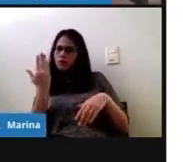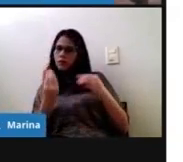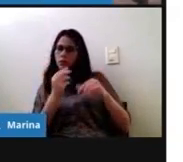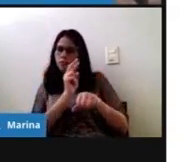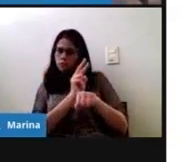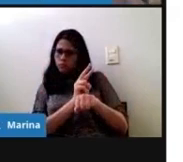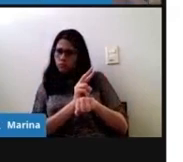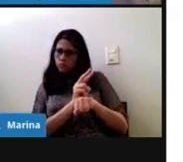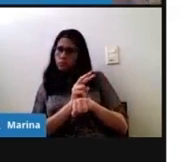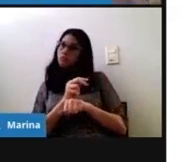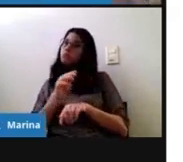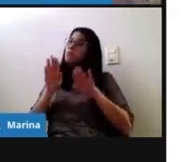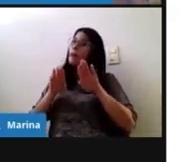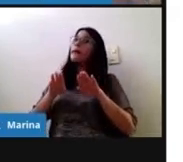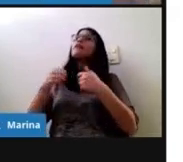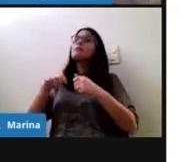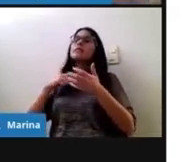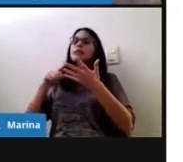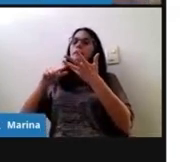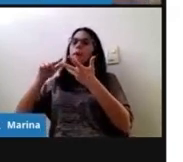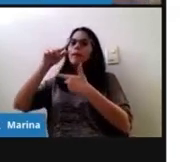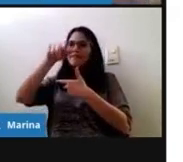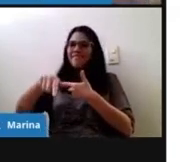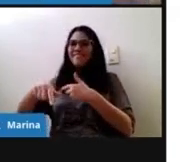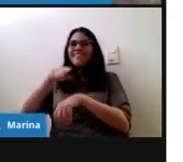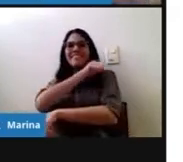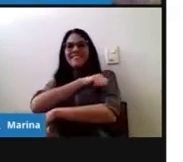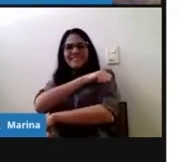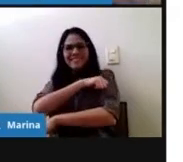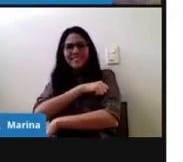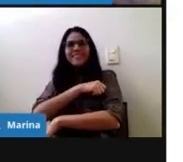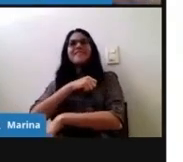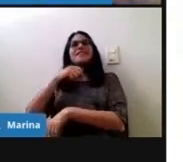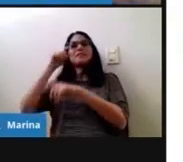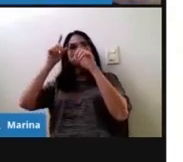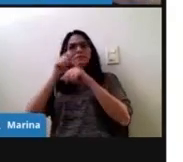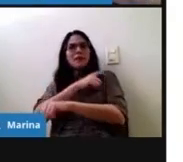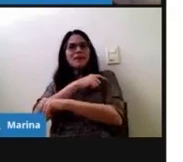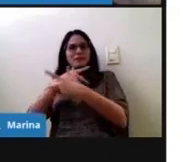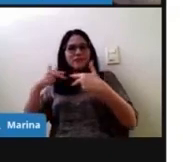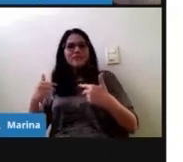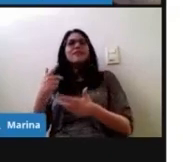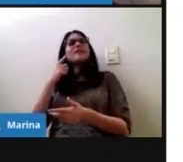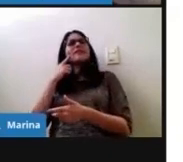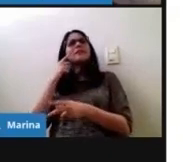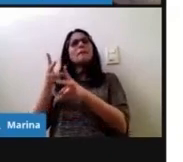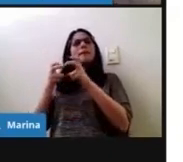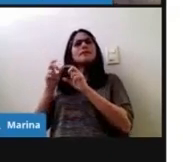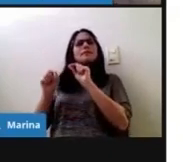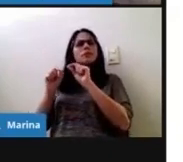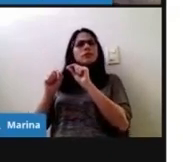nós identificamos também, igualmente, a região do norte de Minas e Vale do Mucuri como uma região com